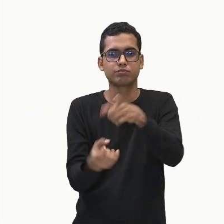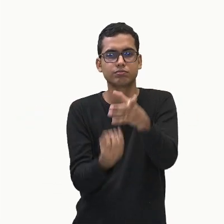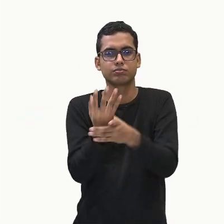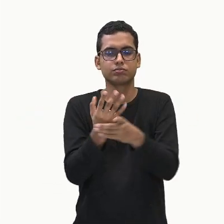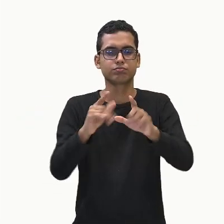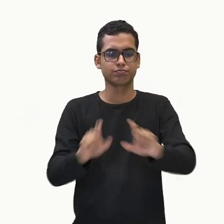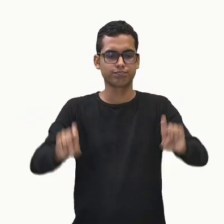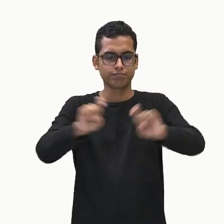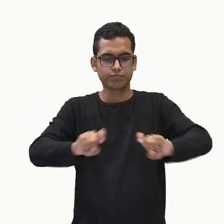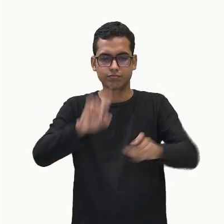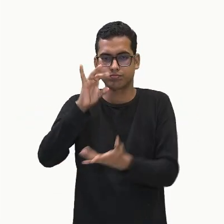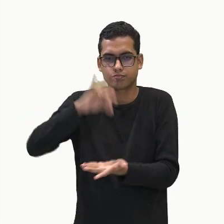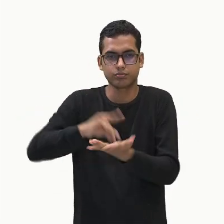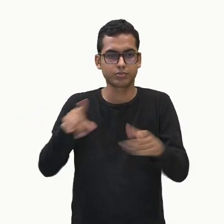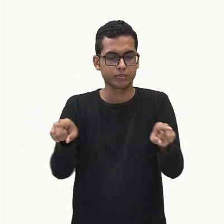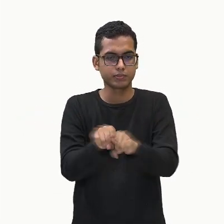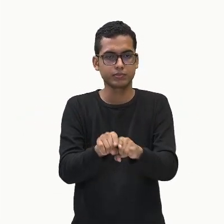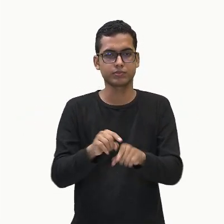em inteligência